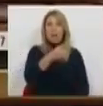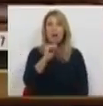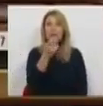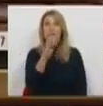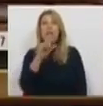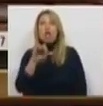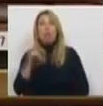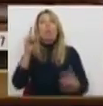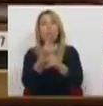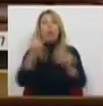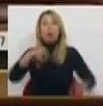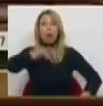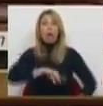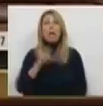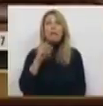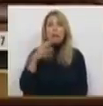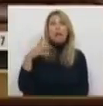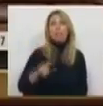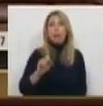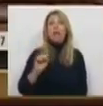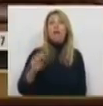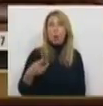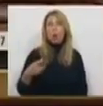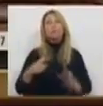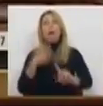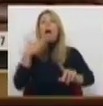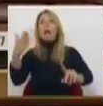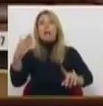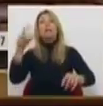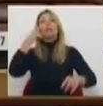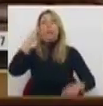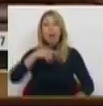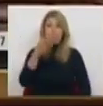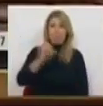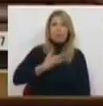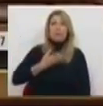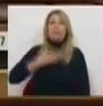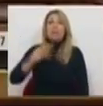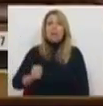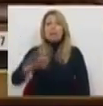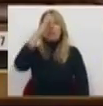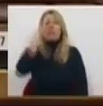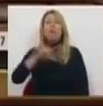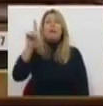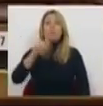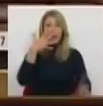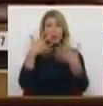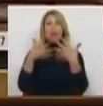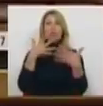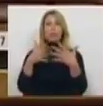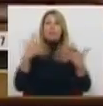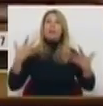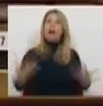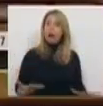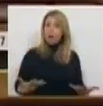salário de 30 mil euros a agradecer a PSD e CDS. Sabemos bem também que a transparência também